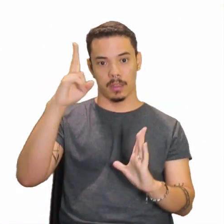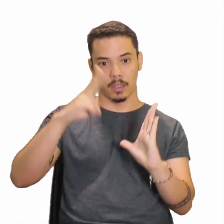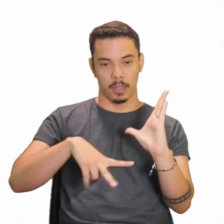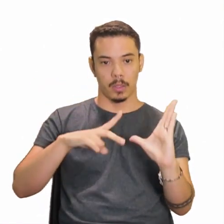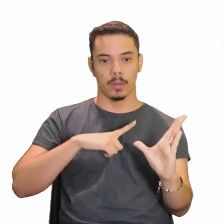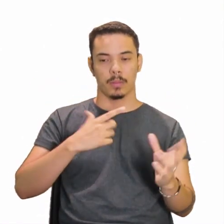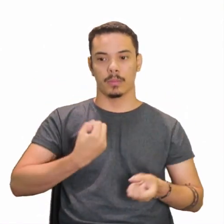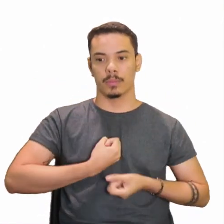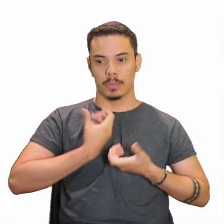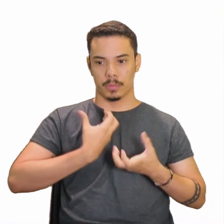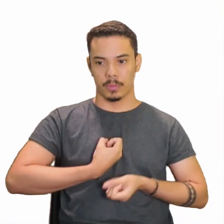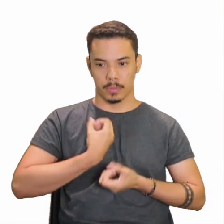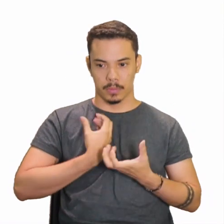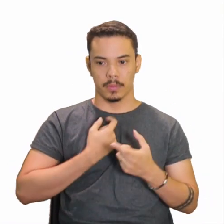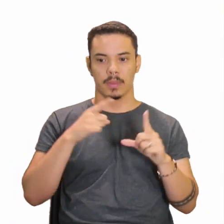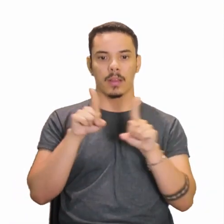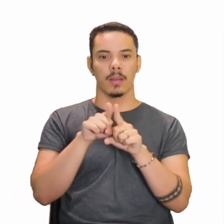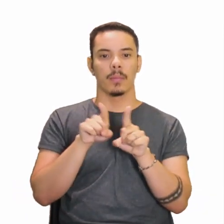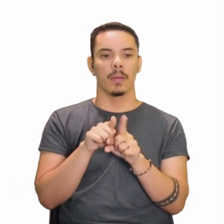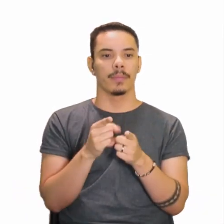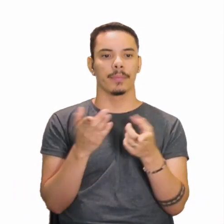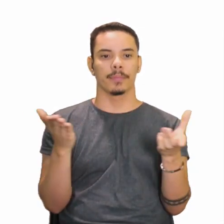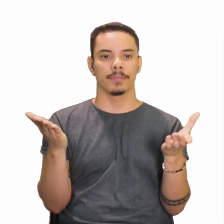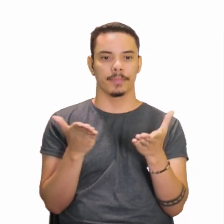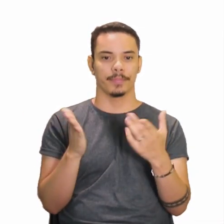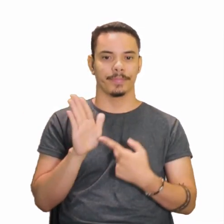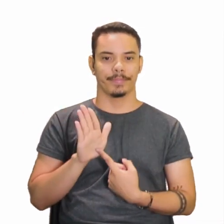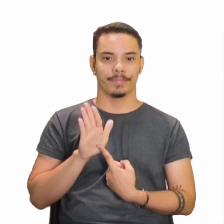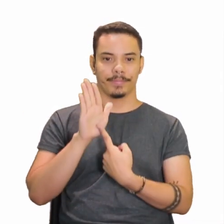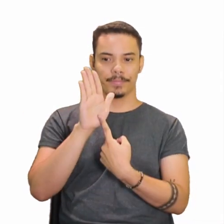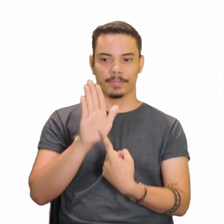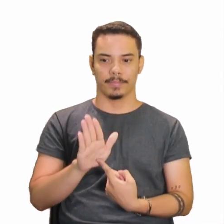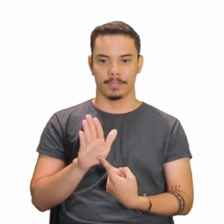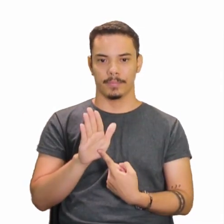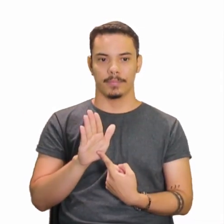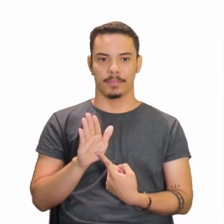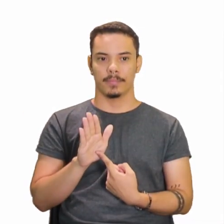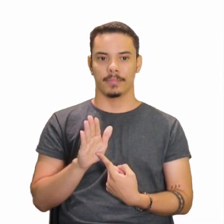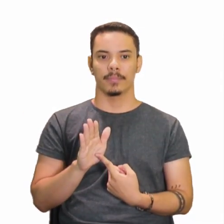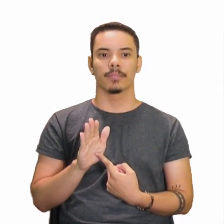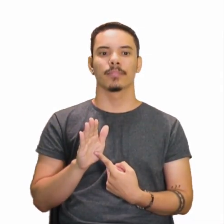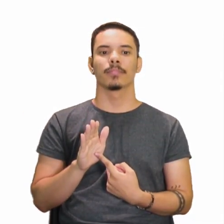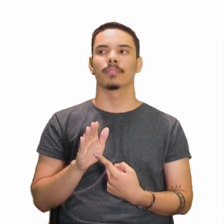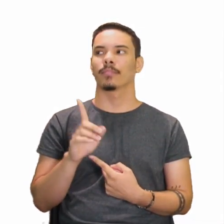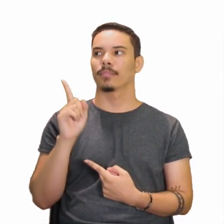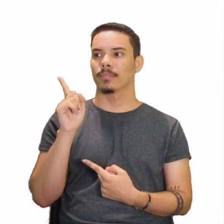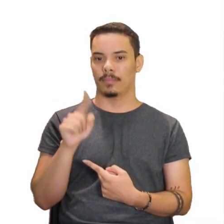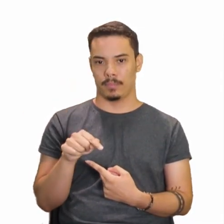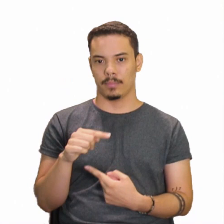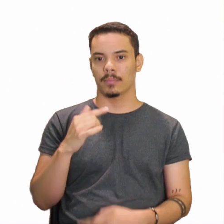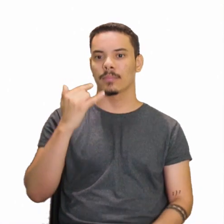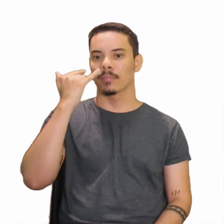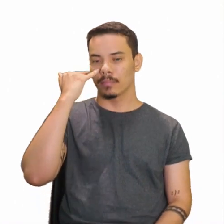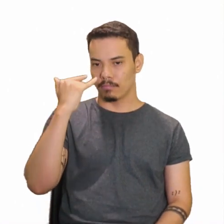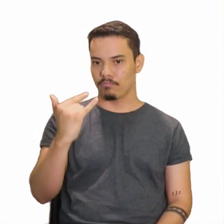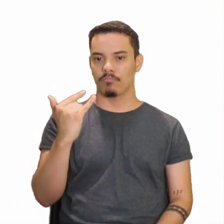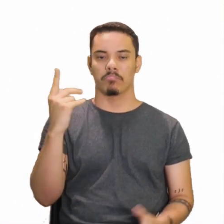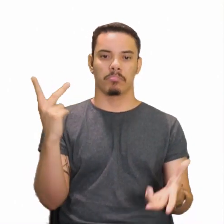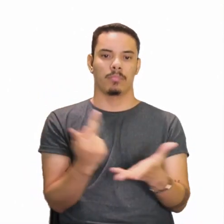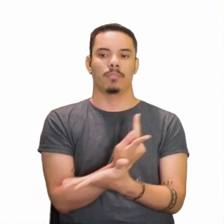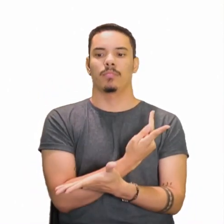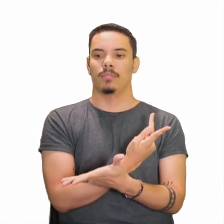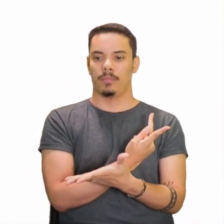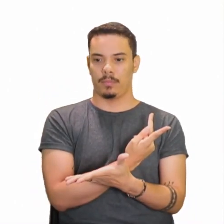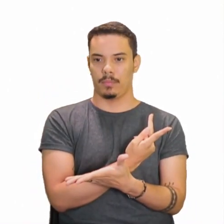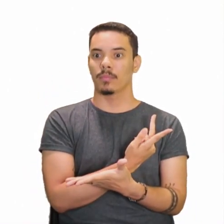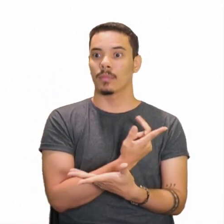produção em quadrinhos e agora apresenta uma narrativa de fatos,